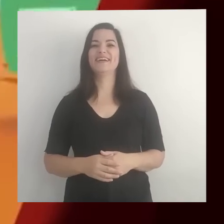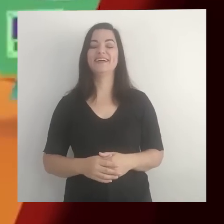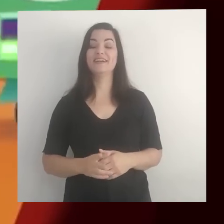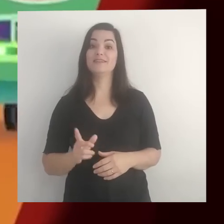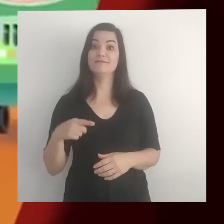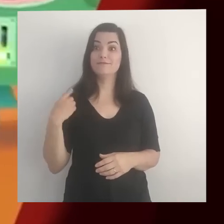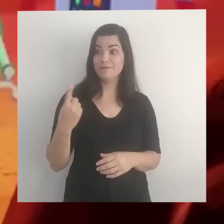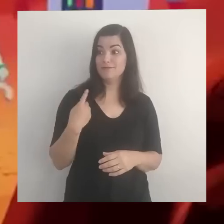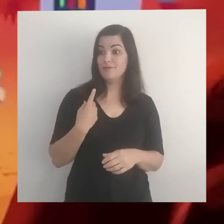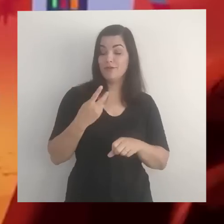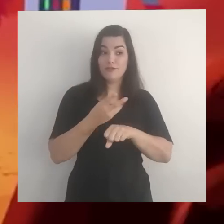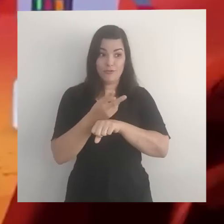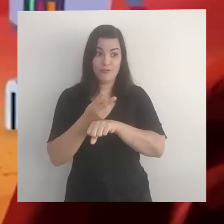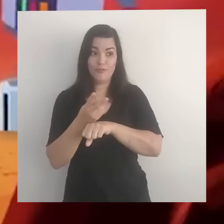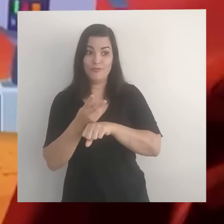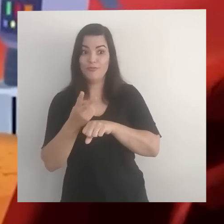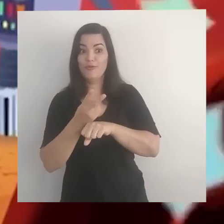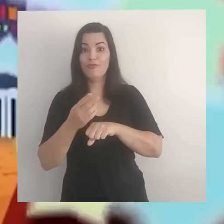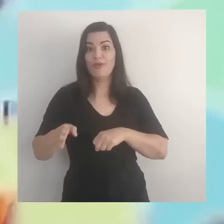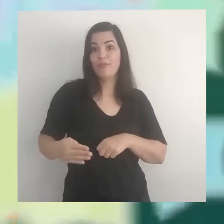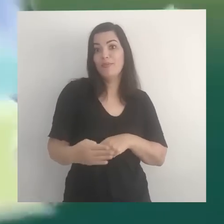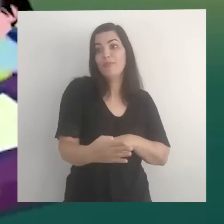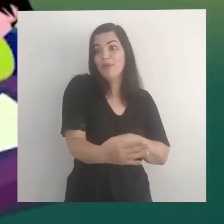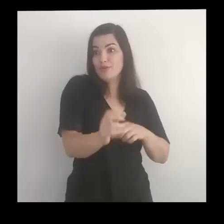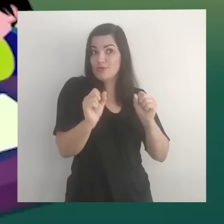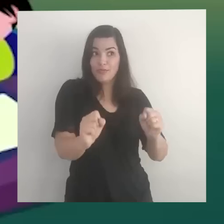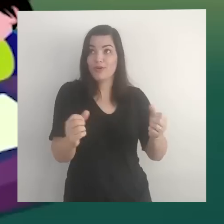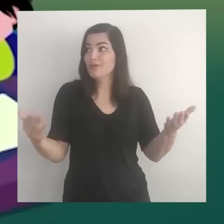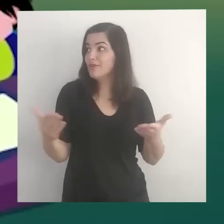Podemos procurar os peixes agora?